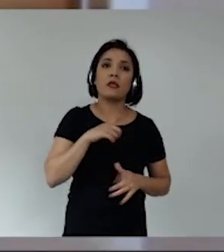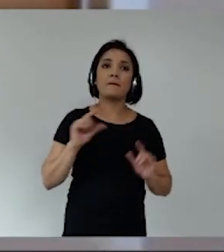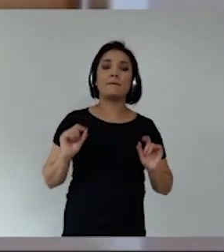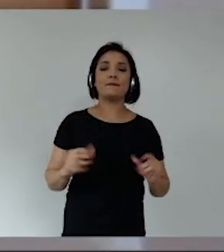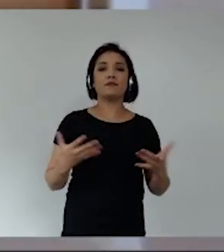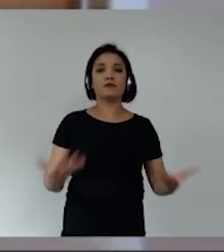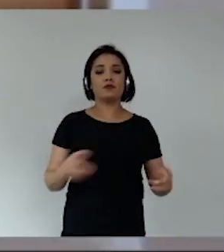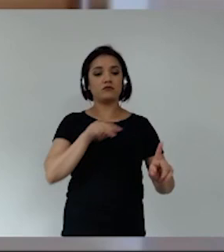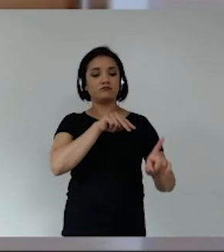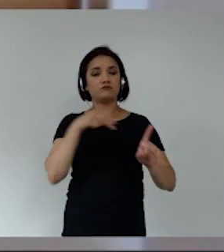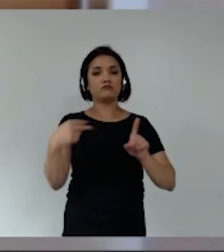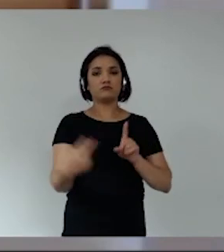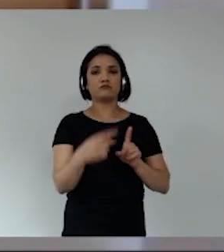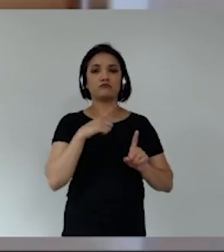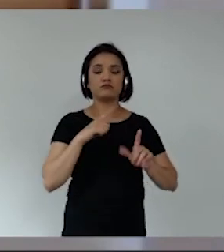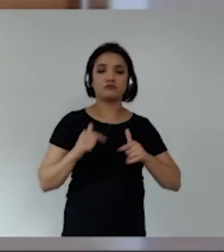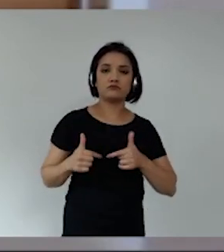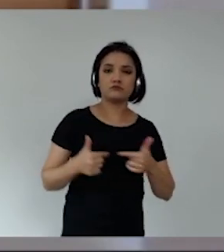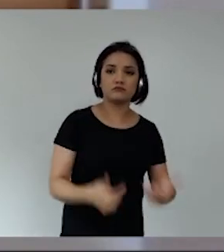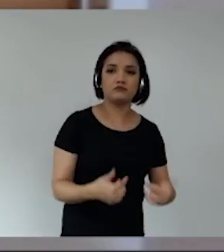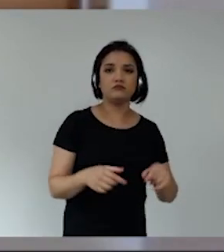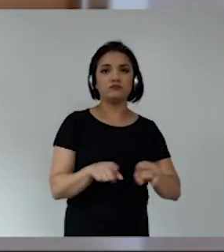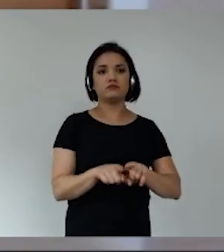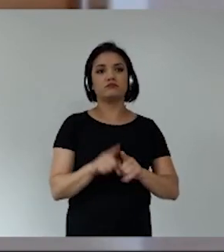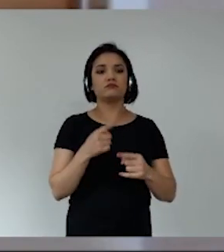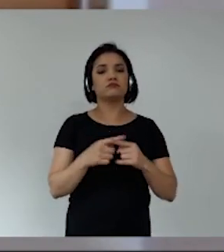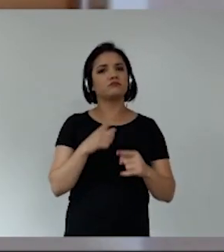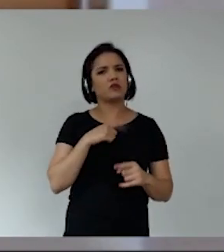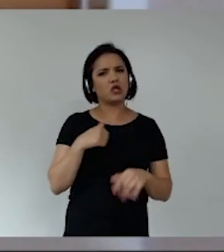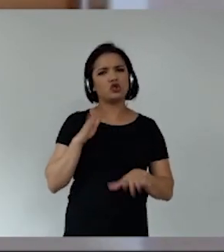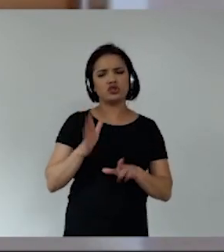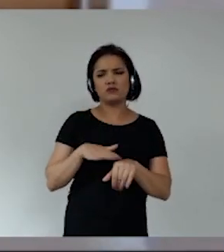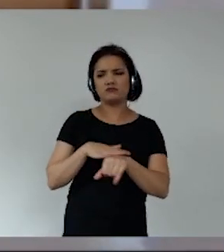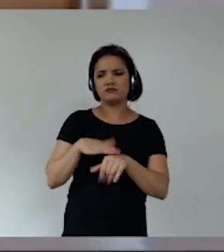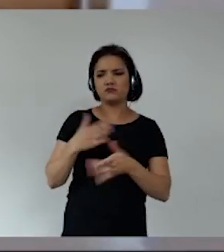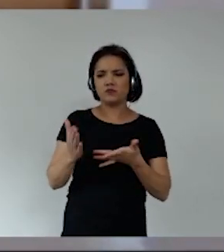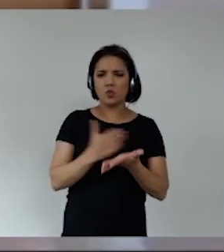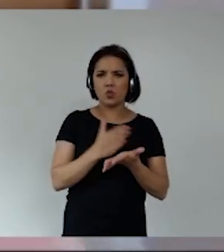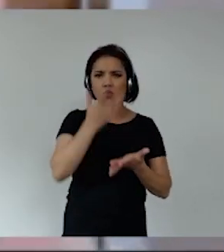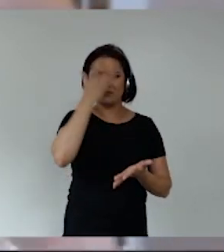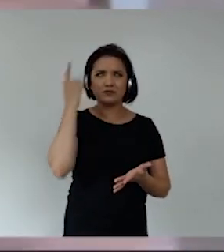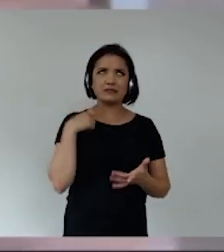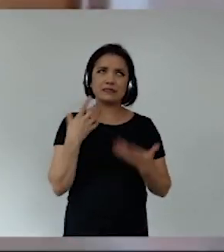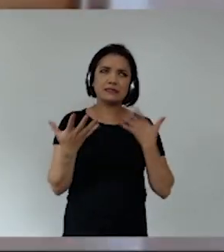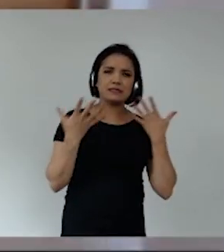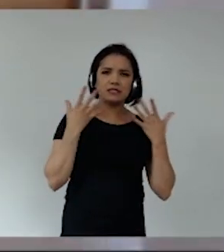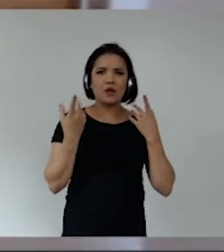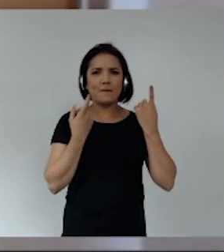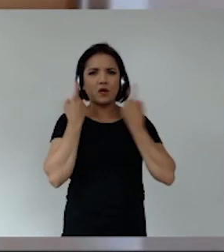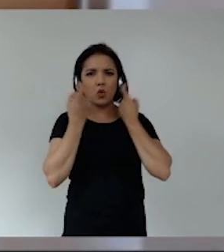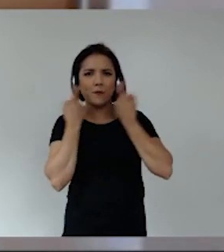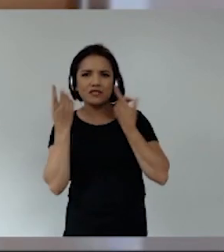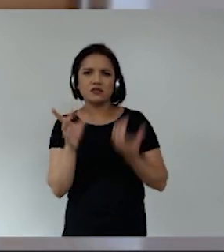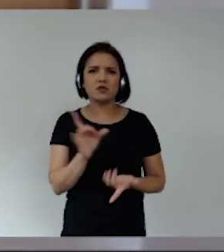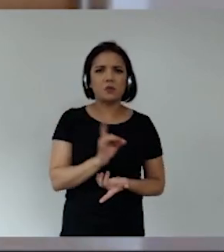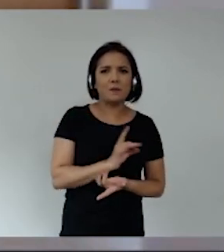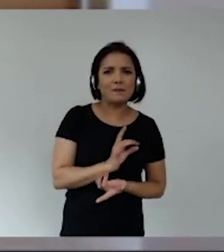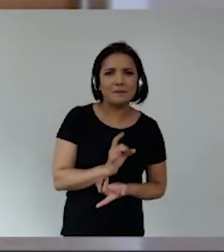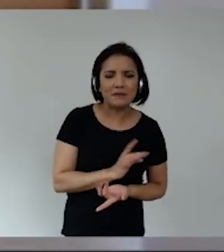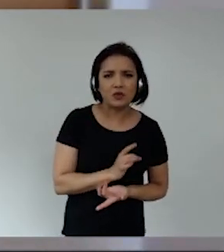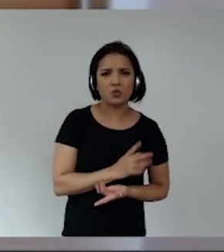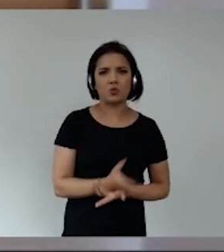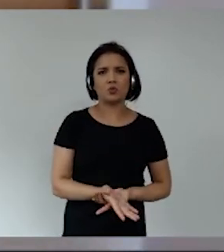ponto de vista de atuação, até porque eu tenho conversado com alguns colegas que têm mostrado algum receio, algum tipo de medo